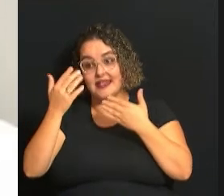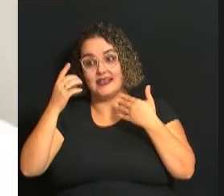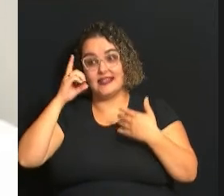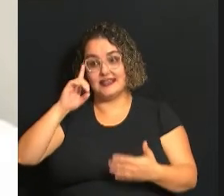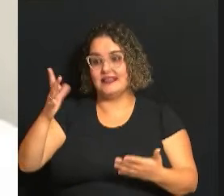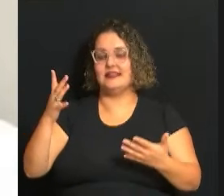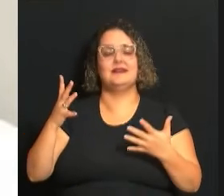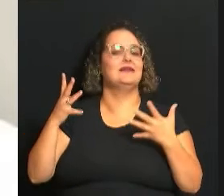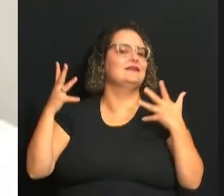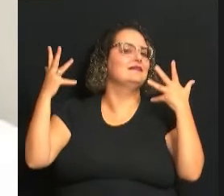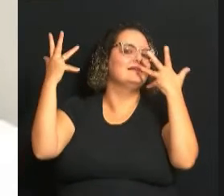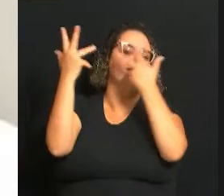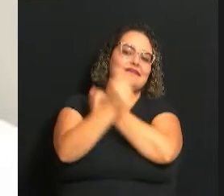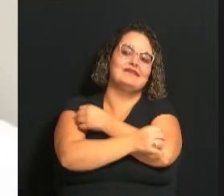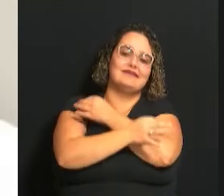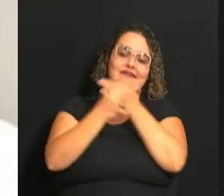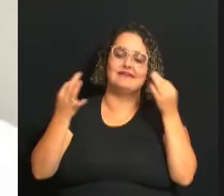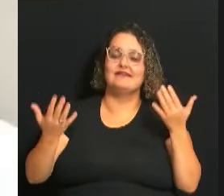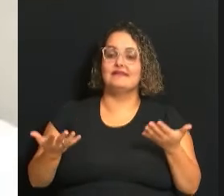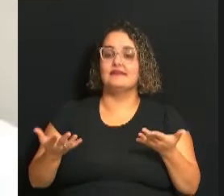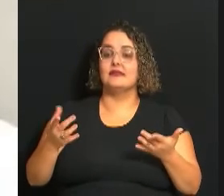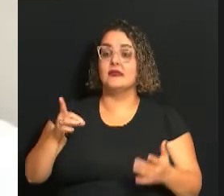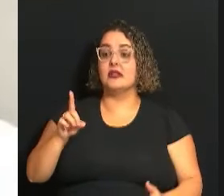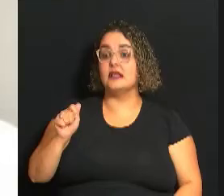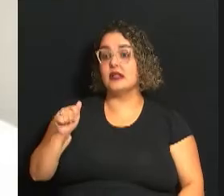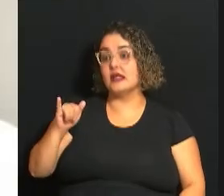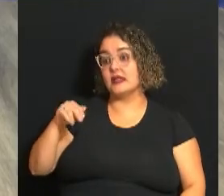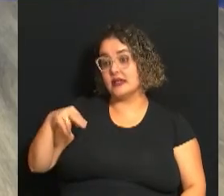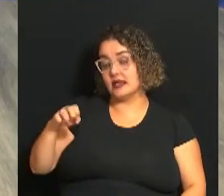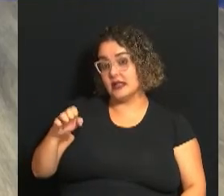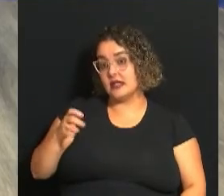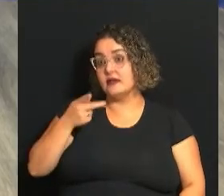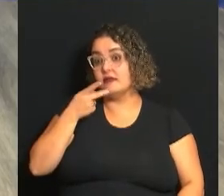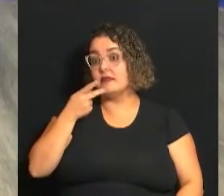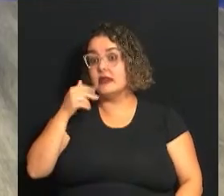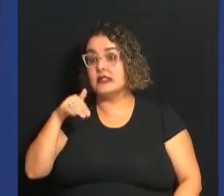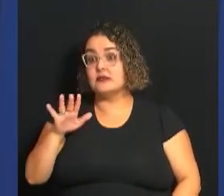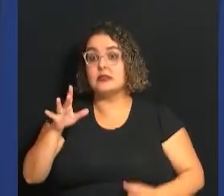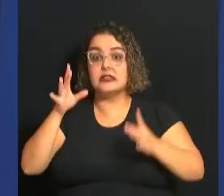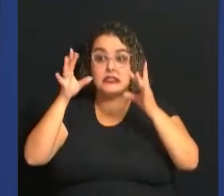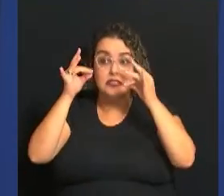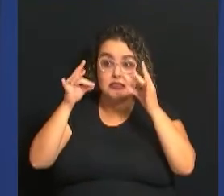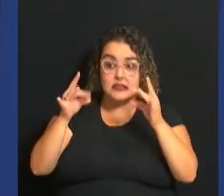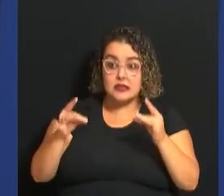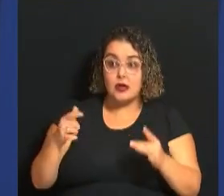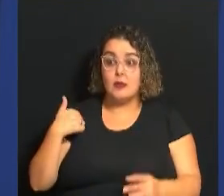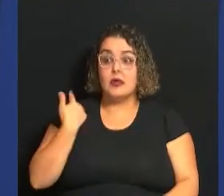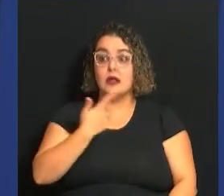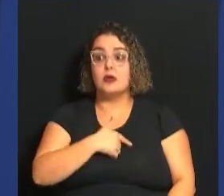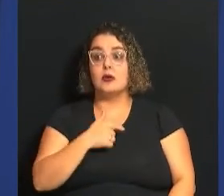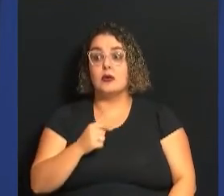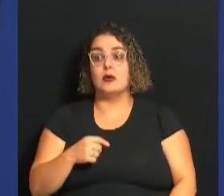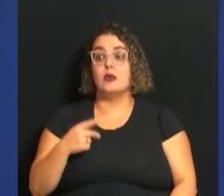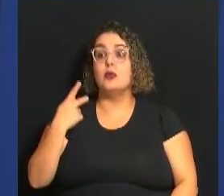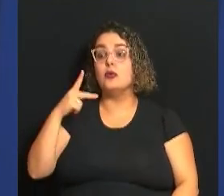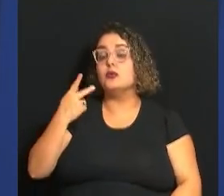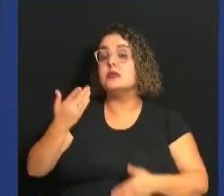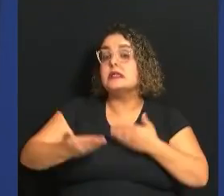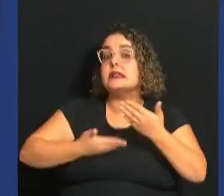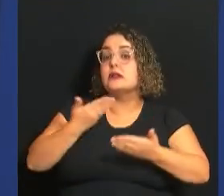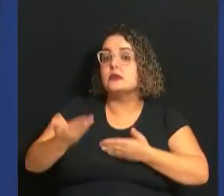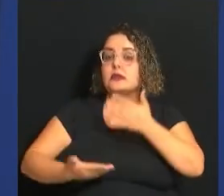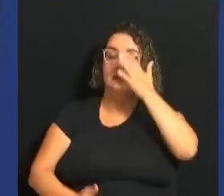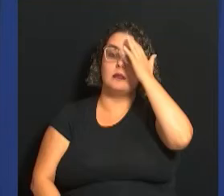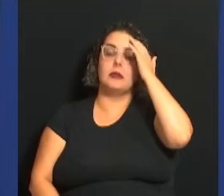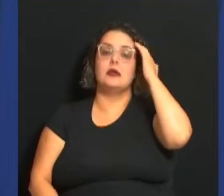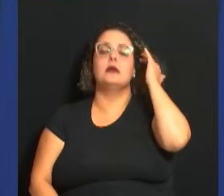tudo maravilhosamente bem. Ô, Daiane, eu queria que você contasse um pouquinho mais, detalhasse mais pra gente o seu tratamento. Você